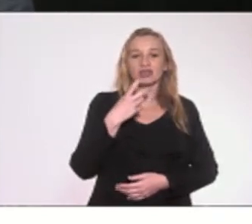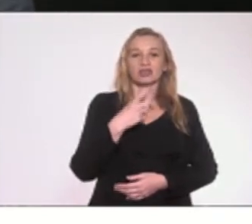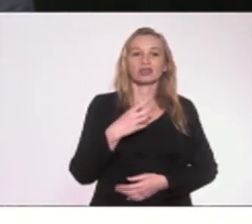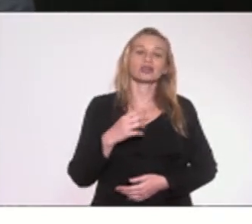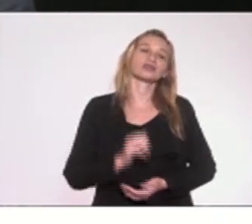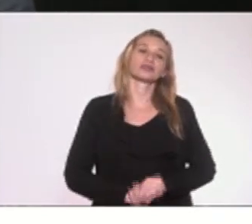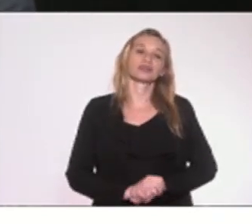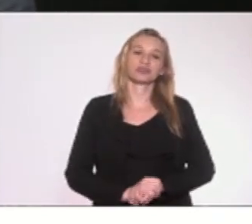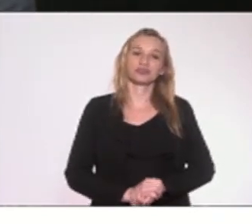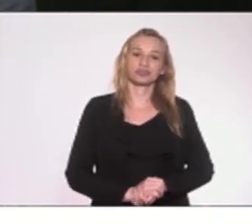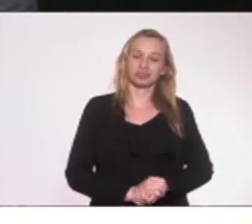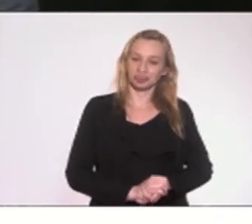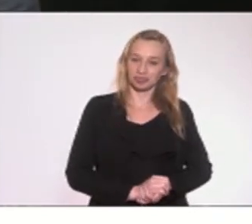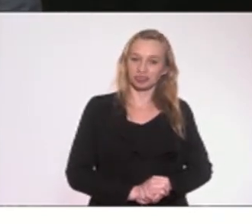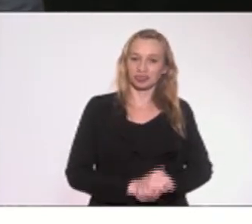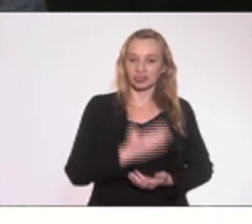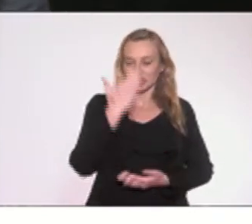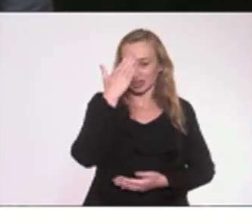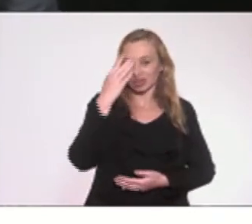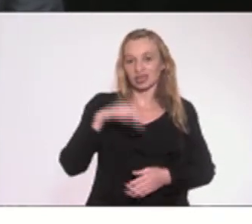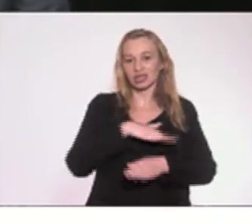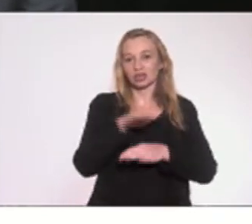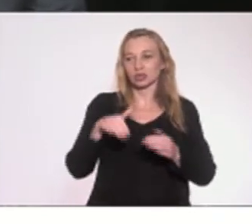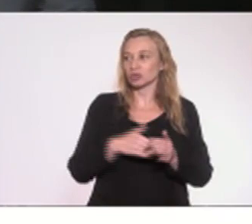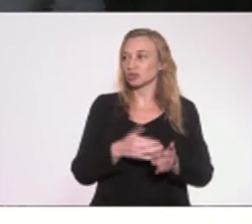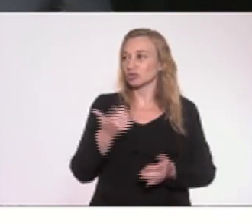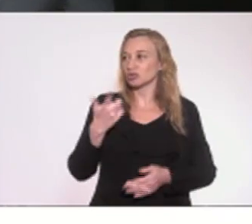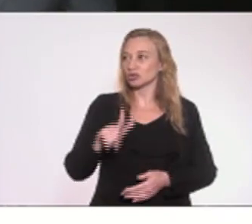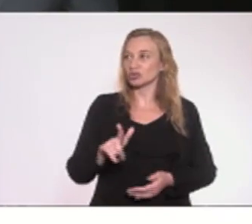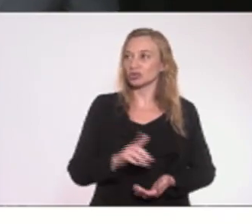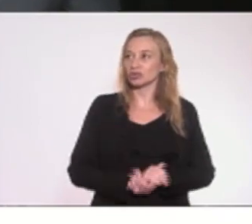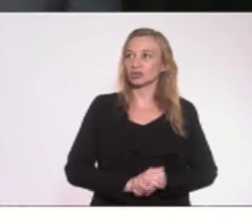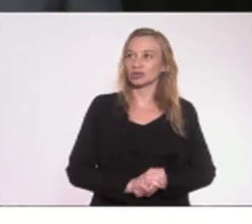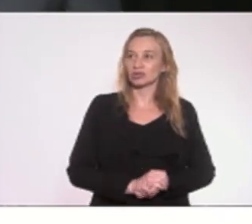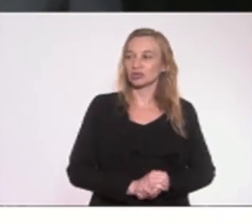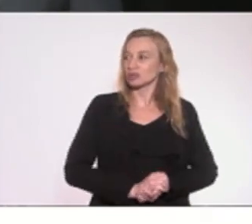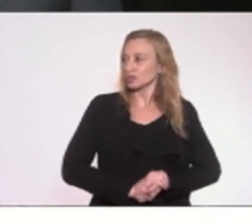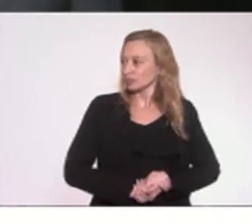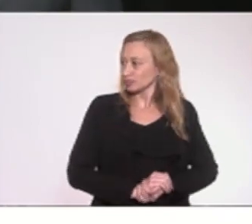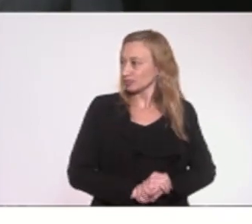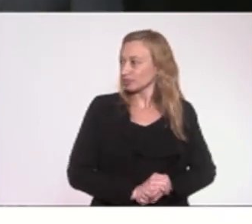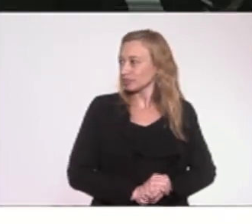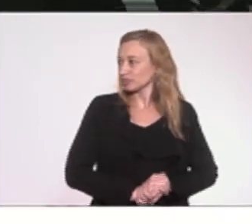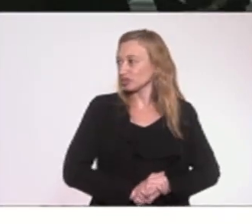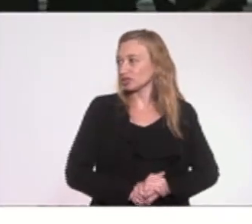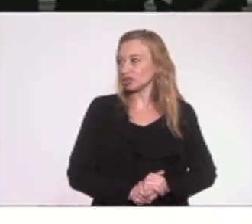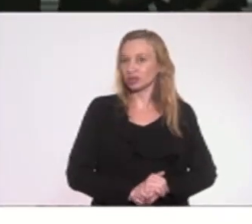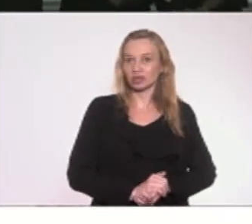Bender. Agradeço a todos mais uma vez por abrilhantarem a nossa cerimônia. Por favor.